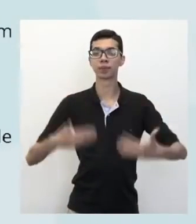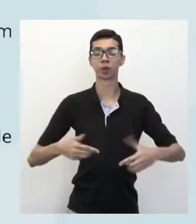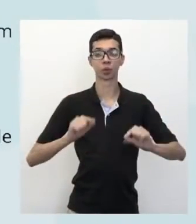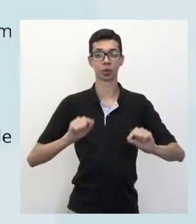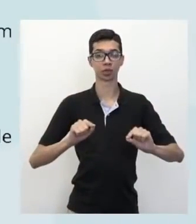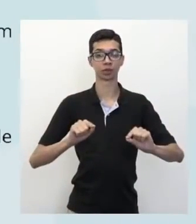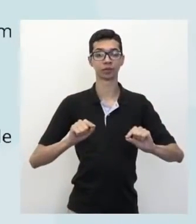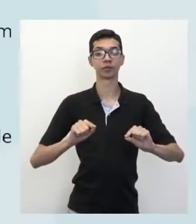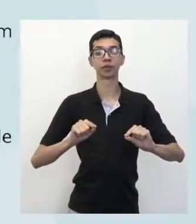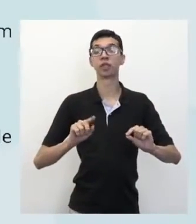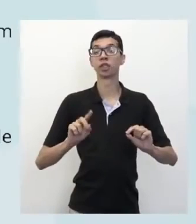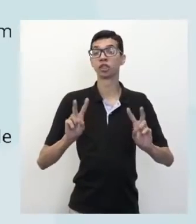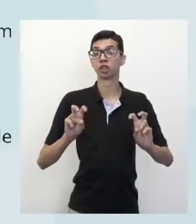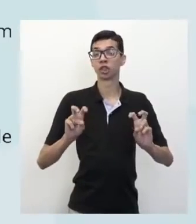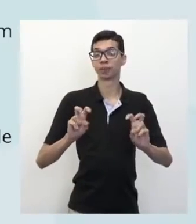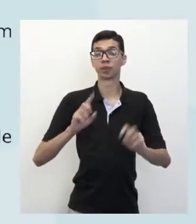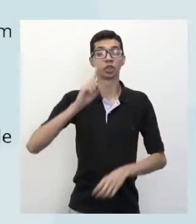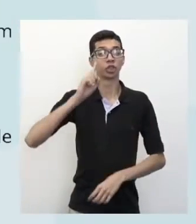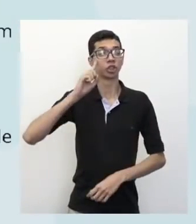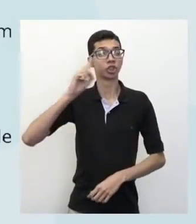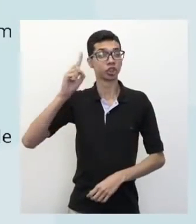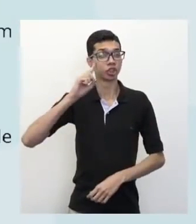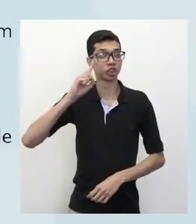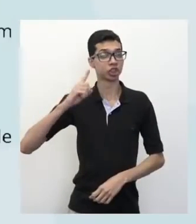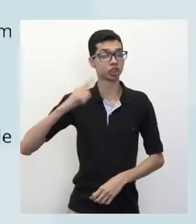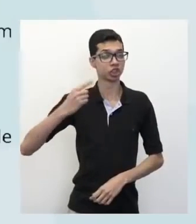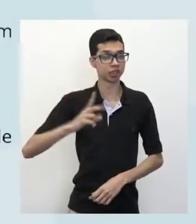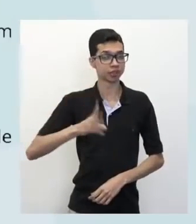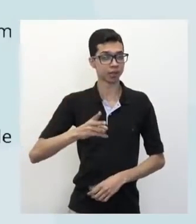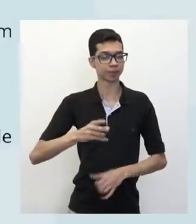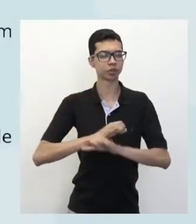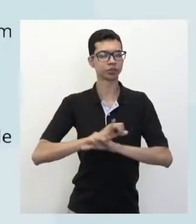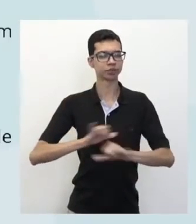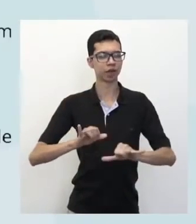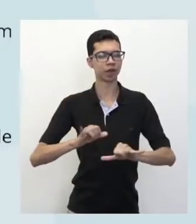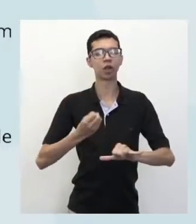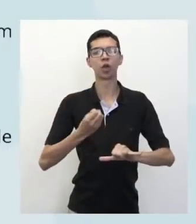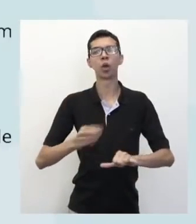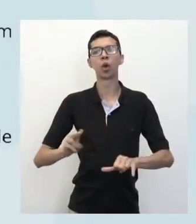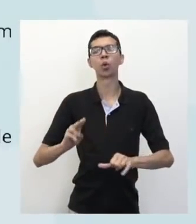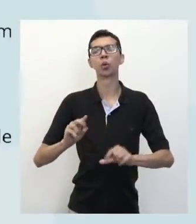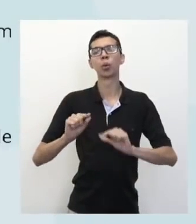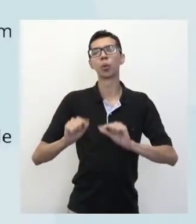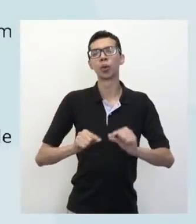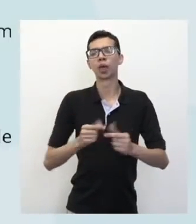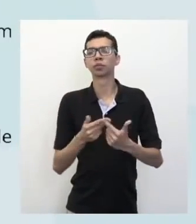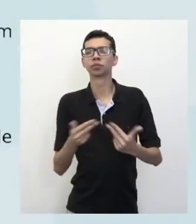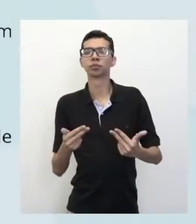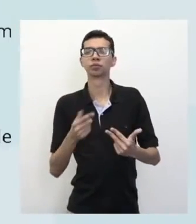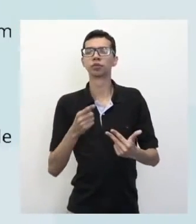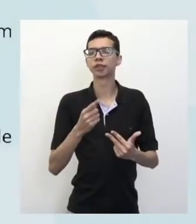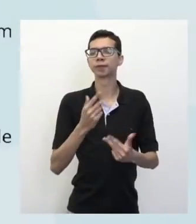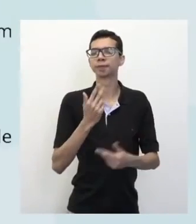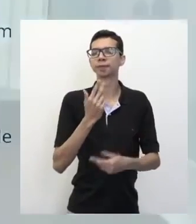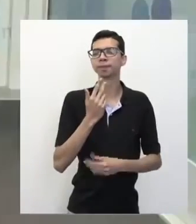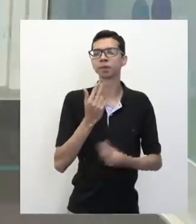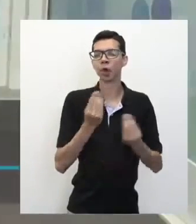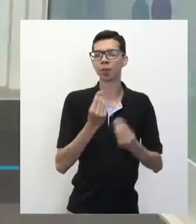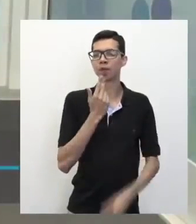ou coloquial do dia a dia. Olha só. E aí, gente, coloquem aqui pra gente, vamos ver. Lá, o que vocês estão respondendo